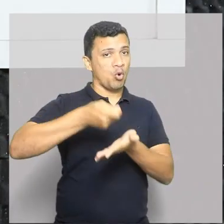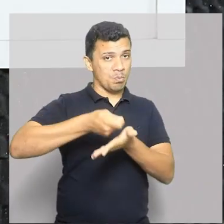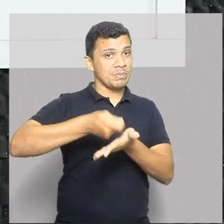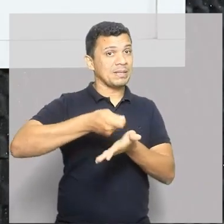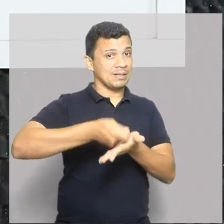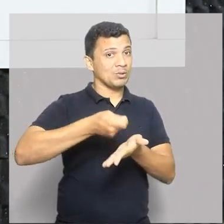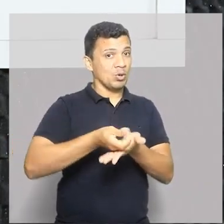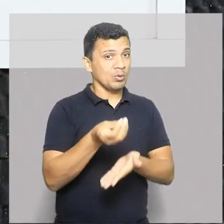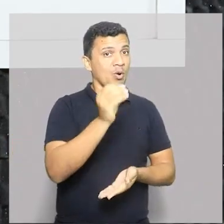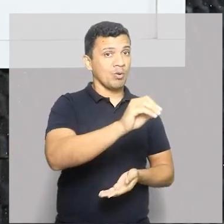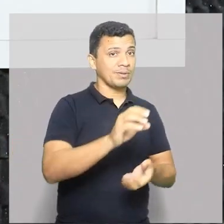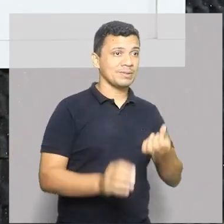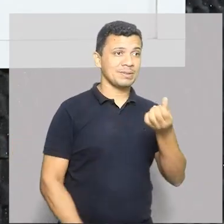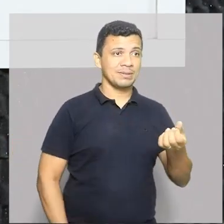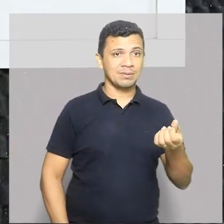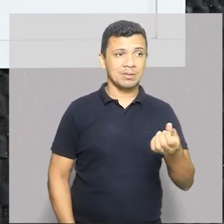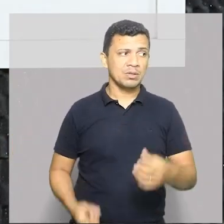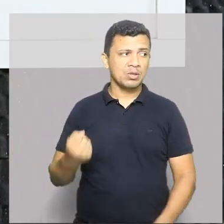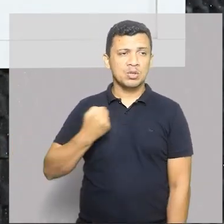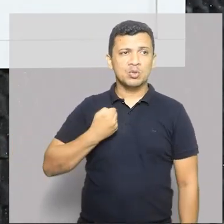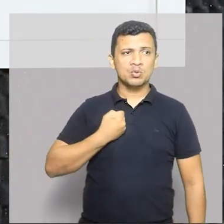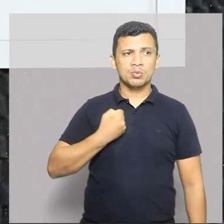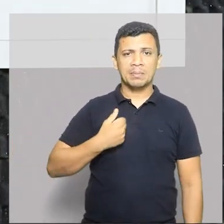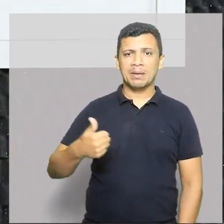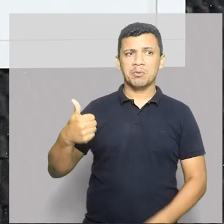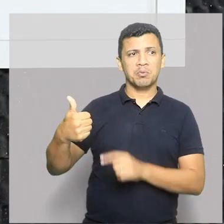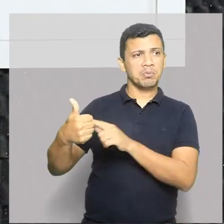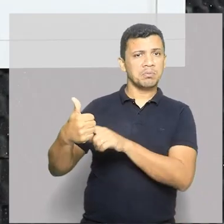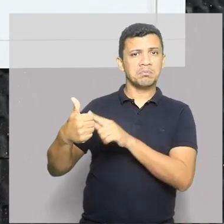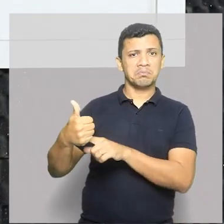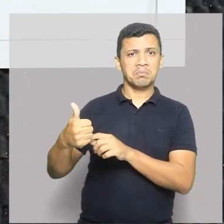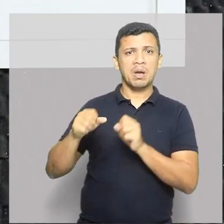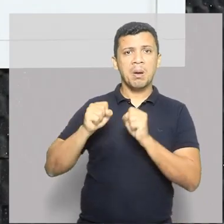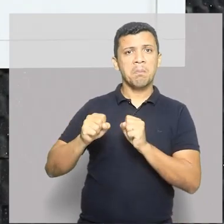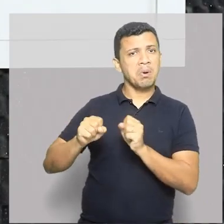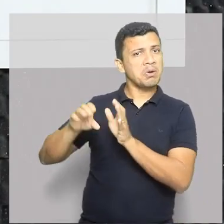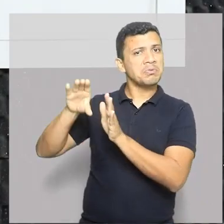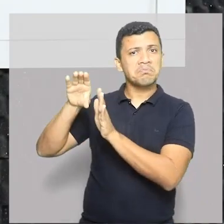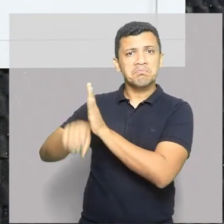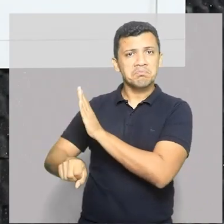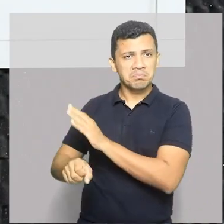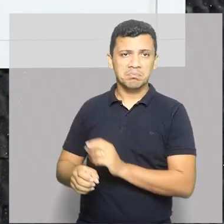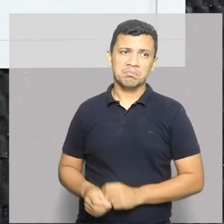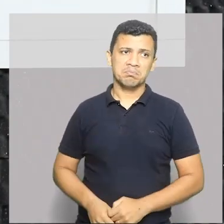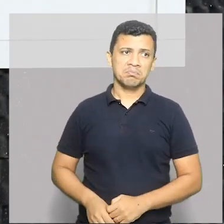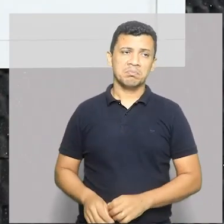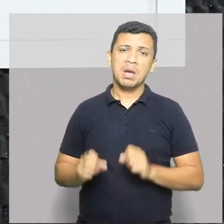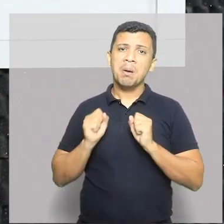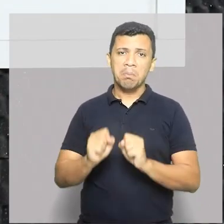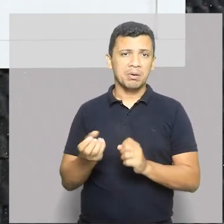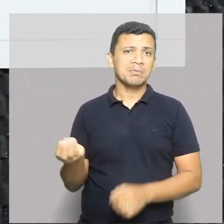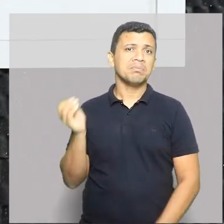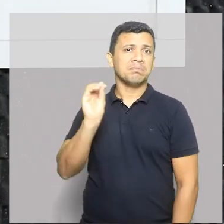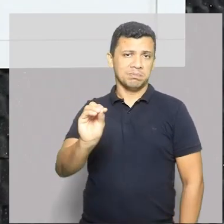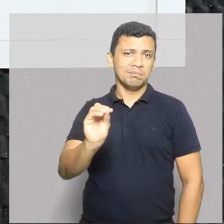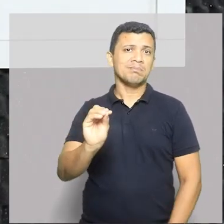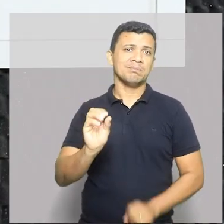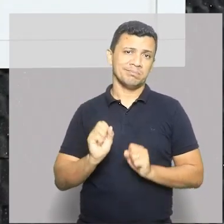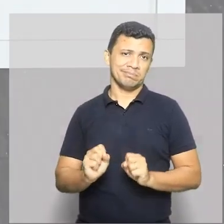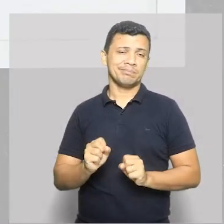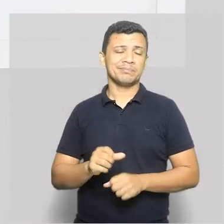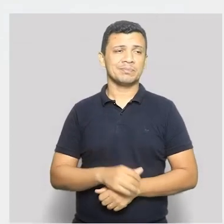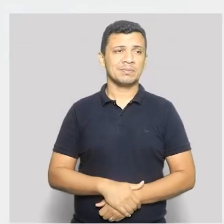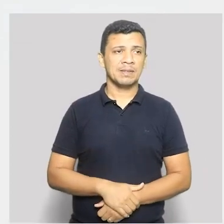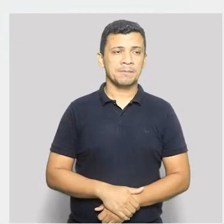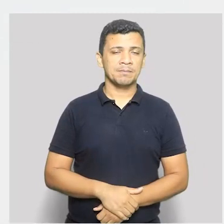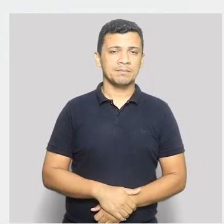aparecer. Mas como aqui é o número 1, pode não aparecer e pode aparecer, tá? Então,